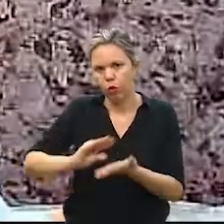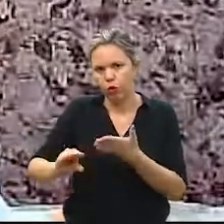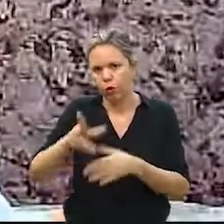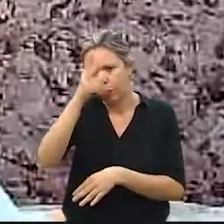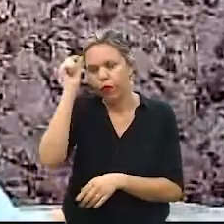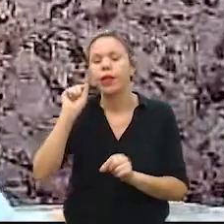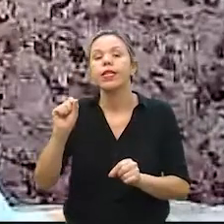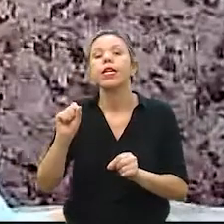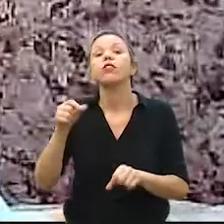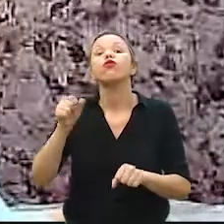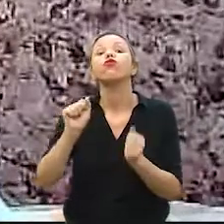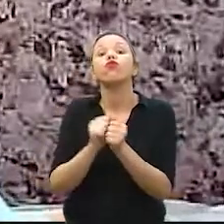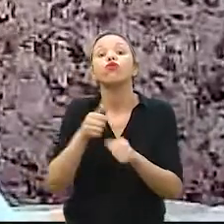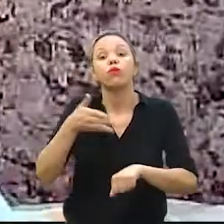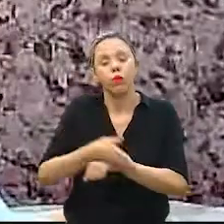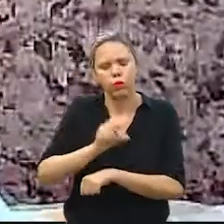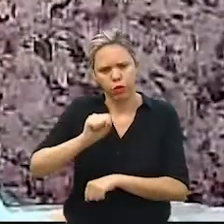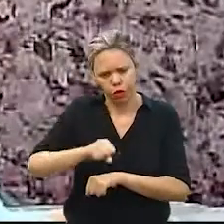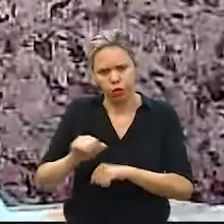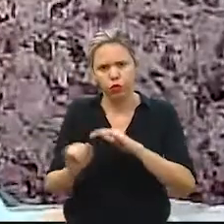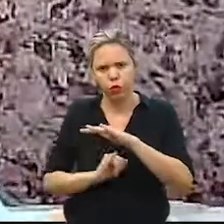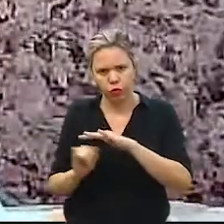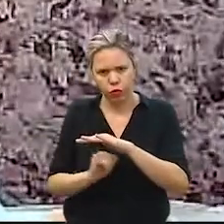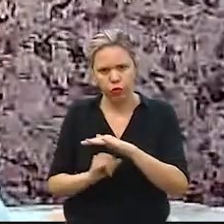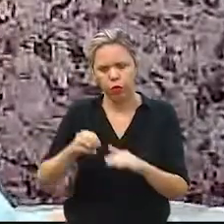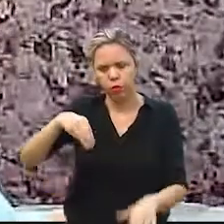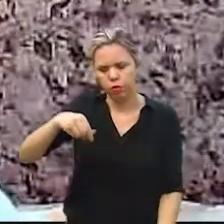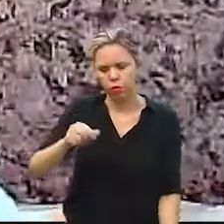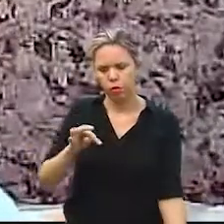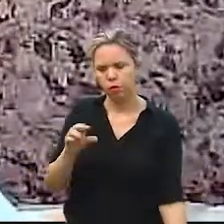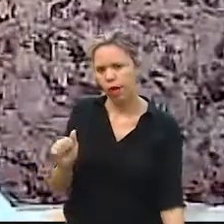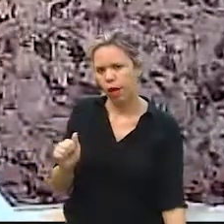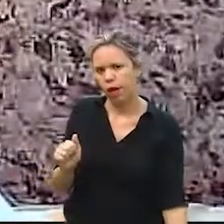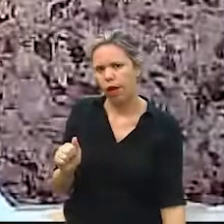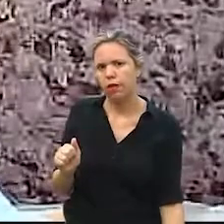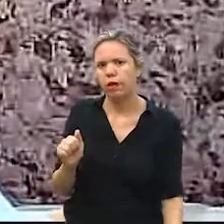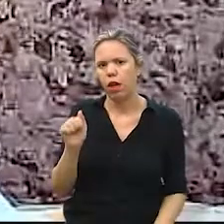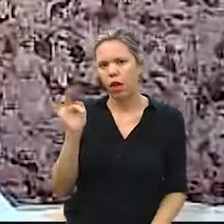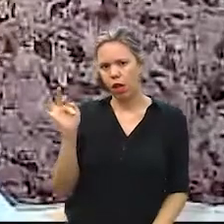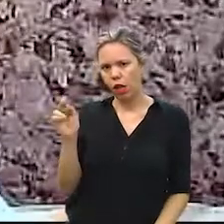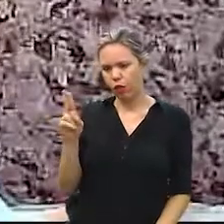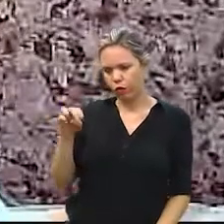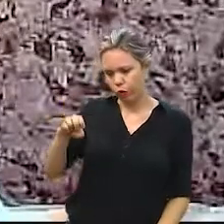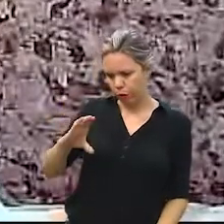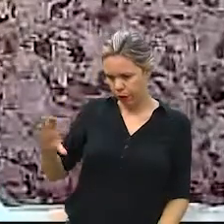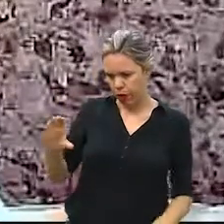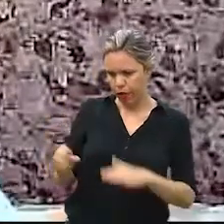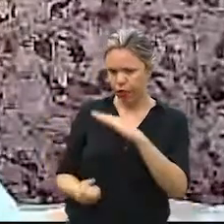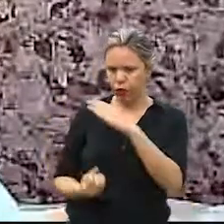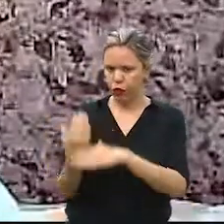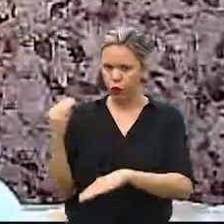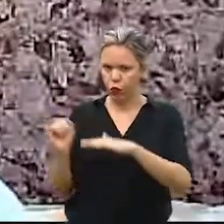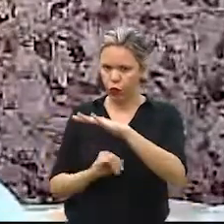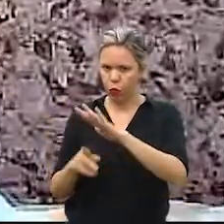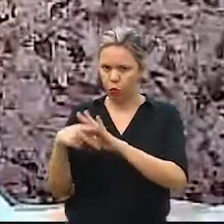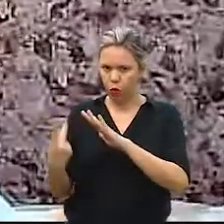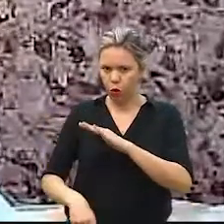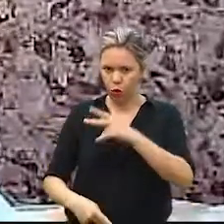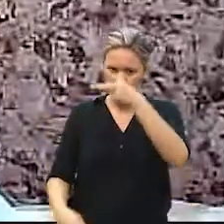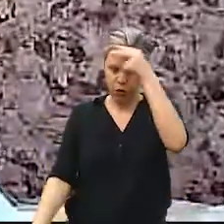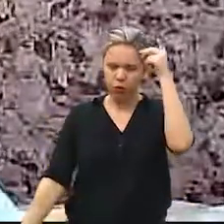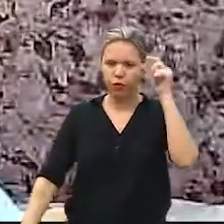prefeitura? A Fundação da Mata de Santa Genebra, a FUMEC, que é a Fundação da